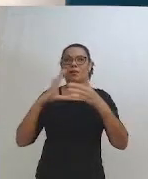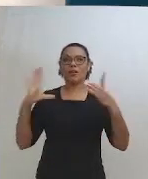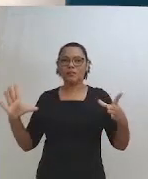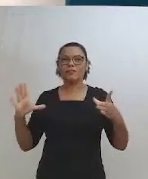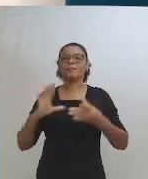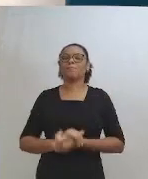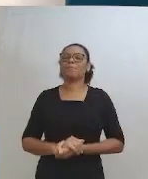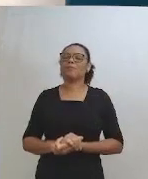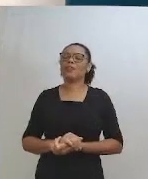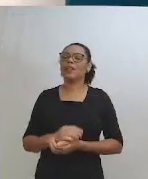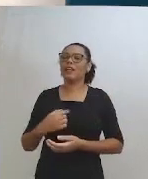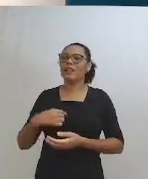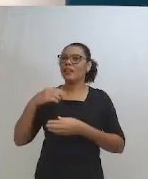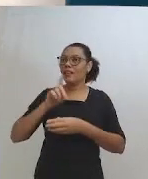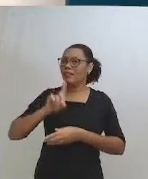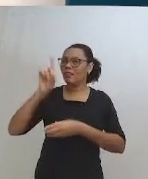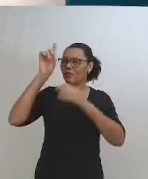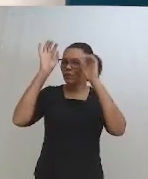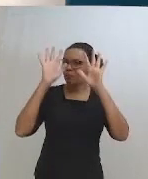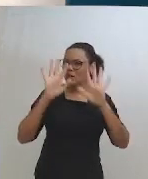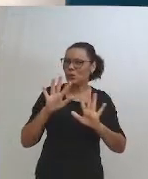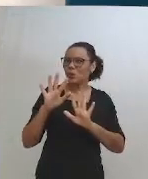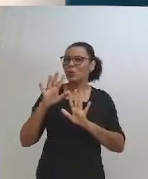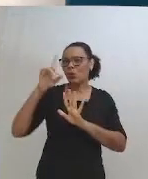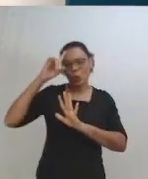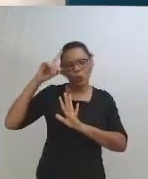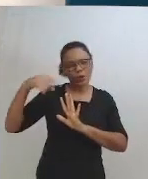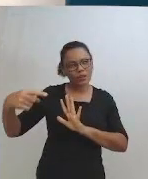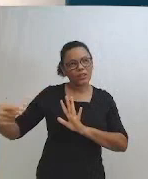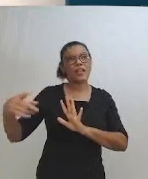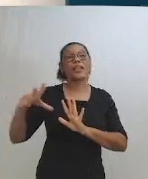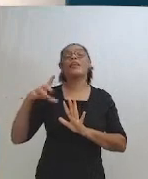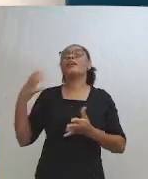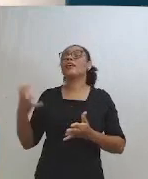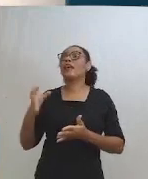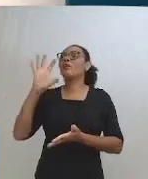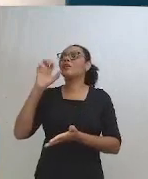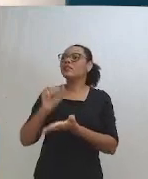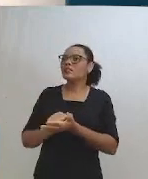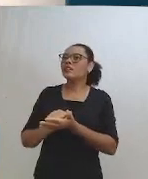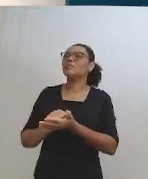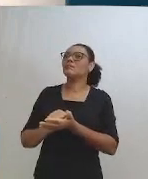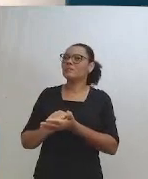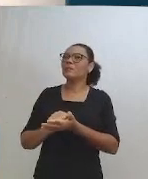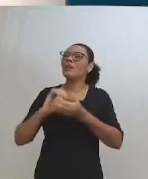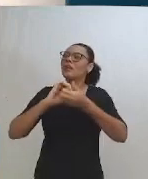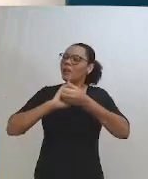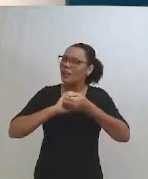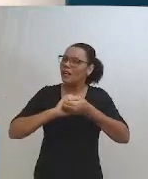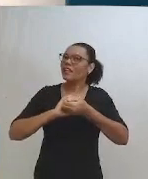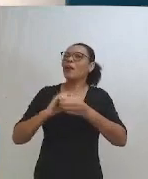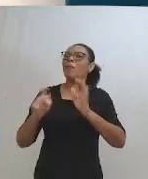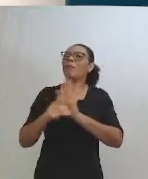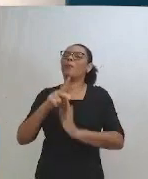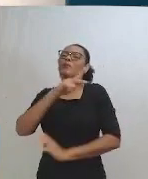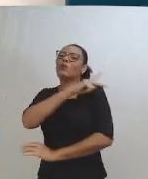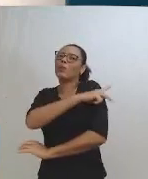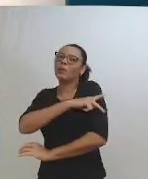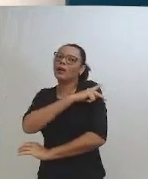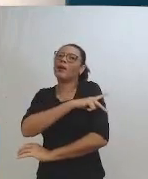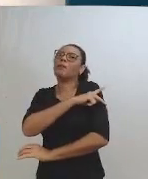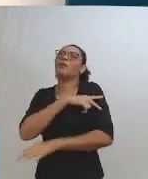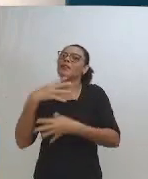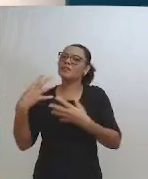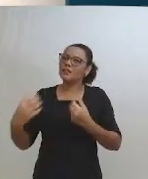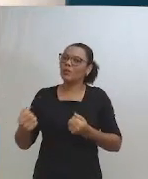os abençoe a cada dia. E quero registrar, doutor Eliseu, o meu cumprimento ao senhor piauiense, que tão bem nos atendeu. Gratidão e uma